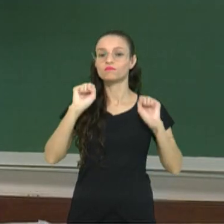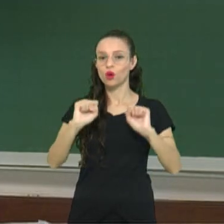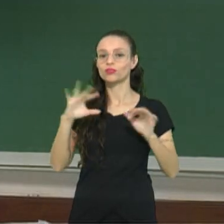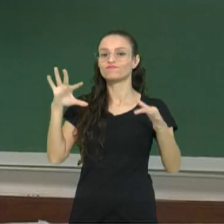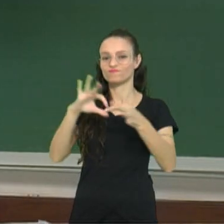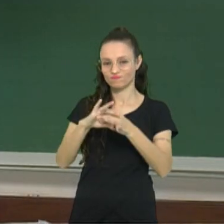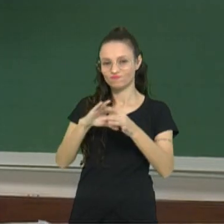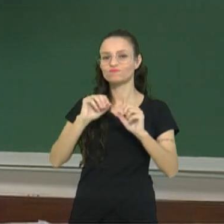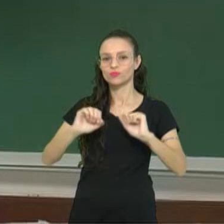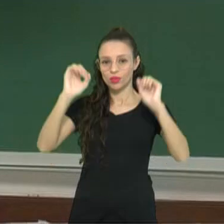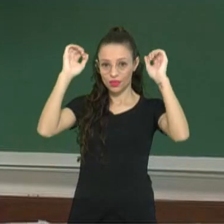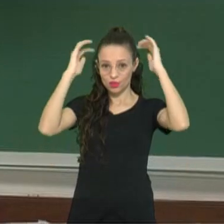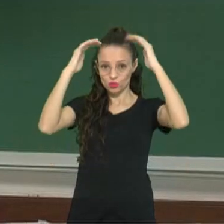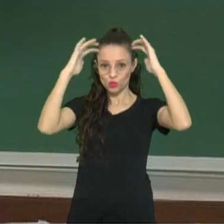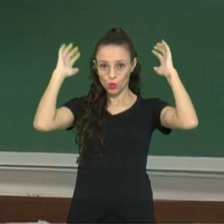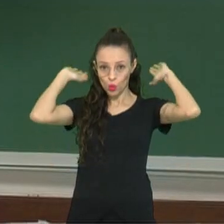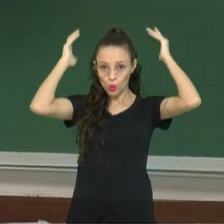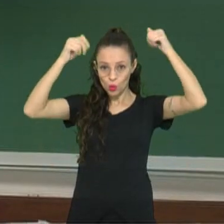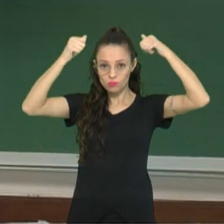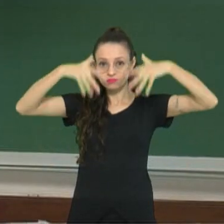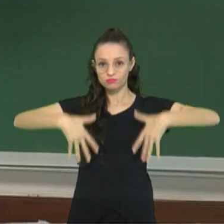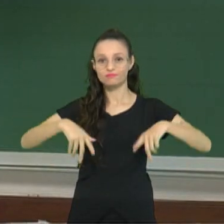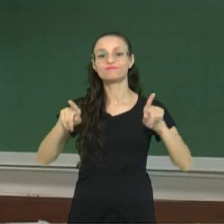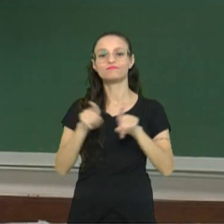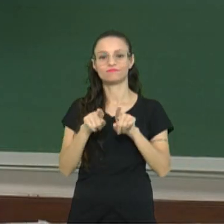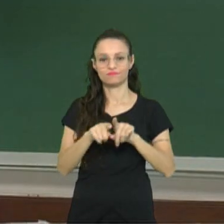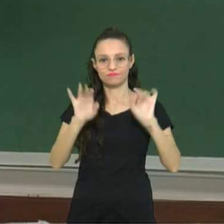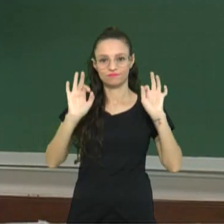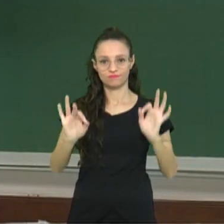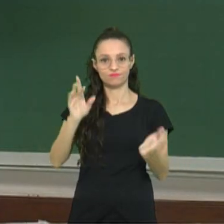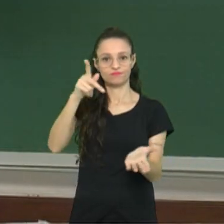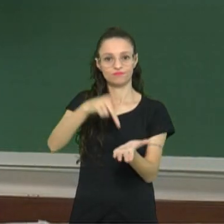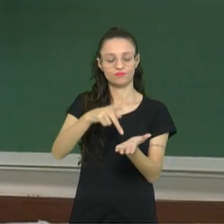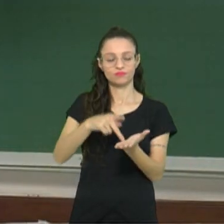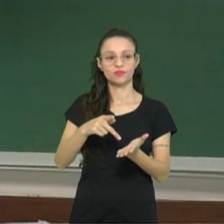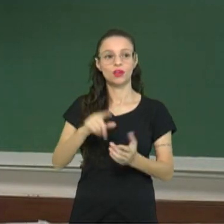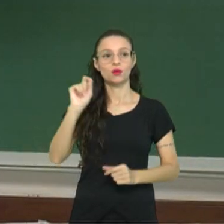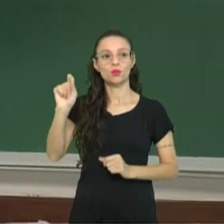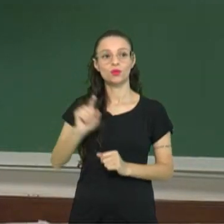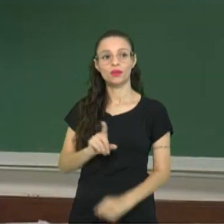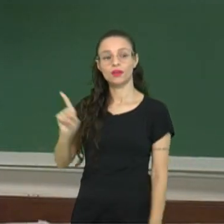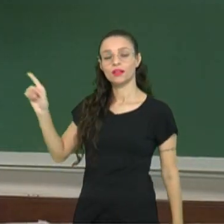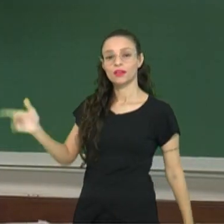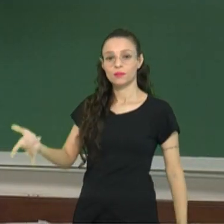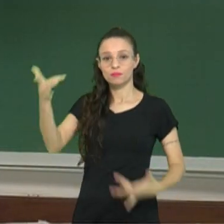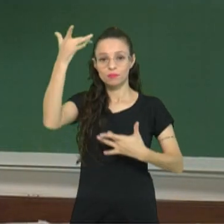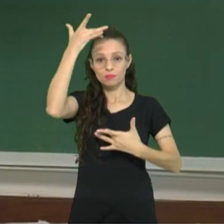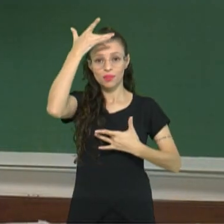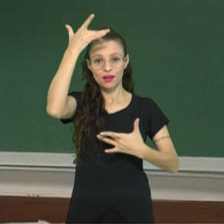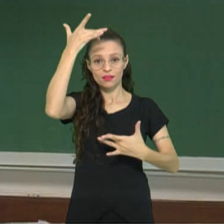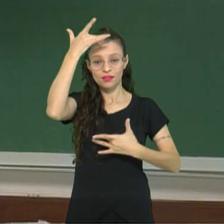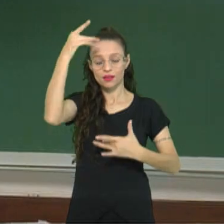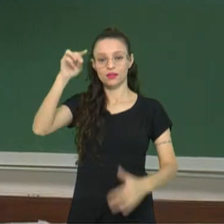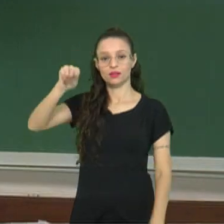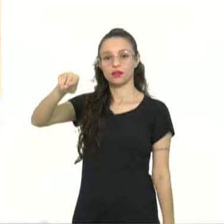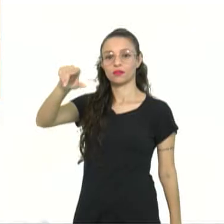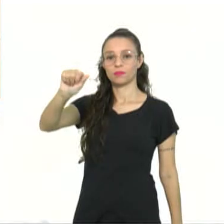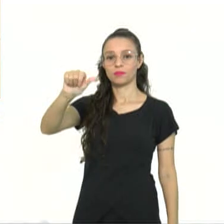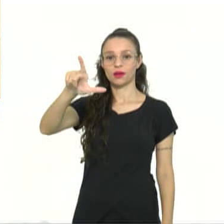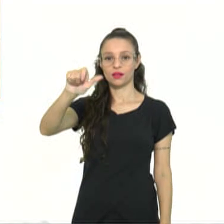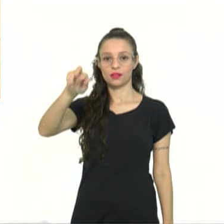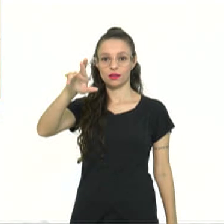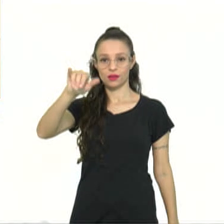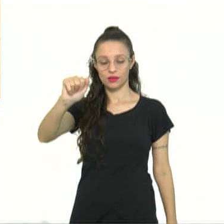múltipla, também é verdadeiro. Muito bem. Aí nós temos aqui a malária cerebral, né? Uma observação ali para vocês, que é causada